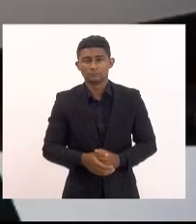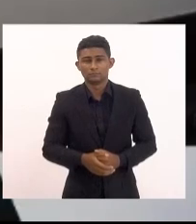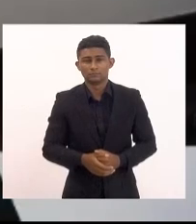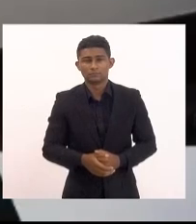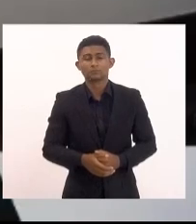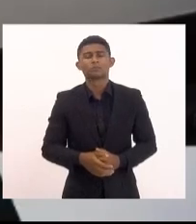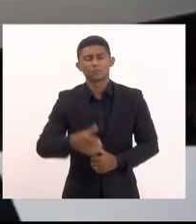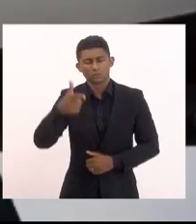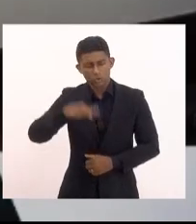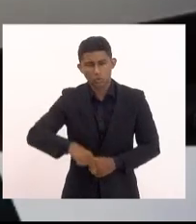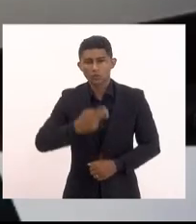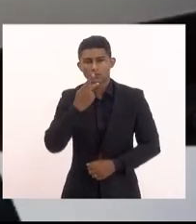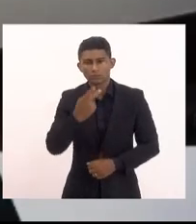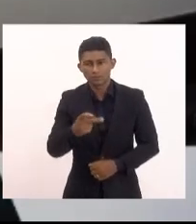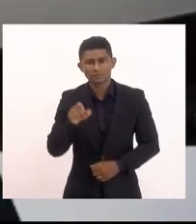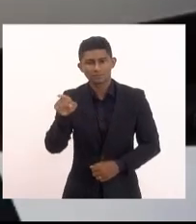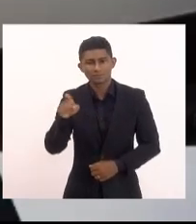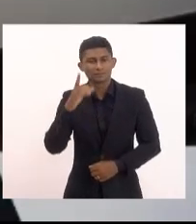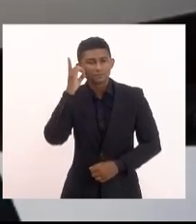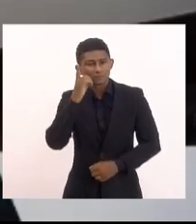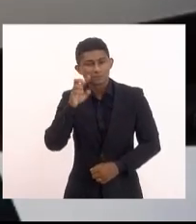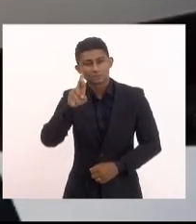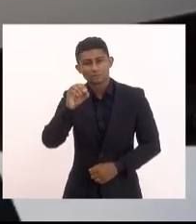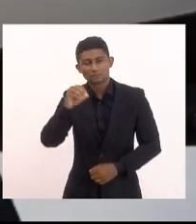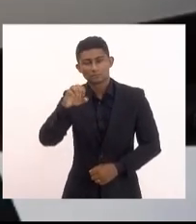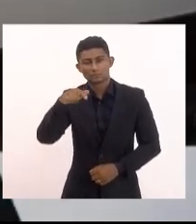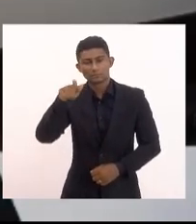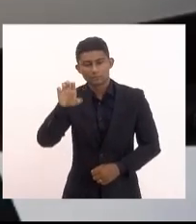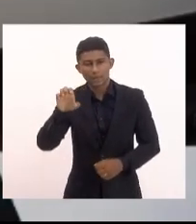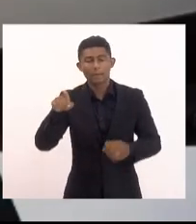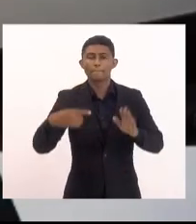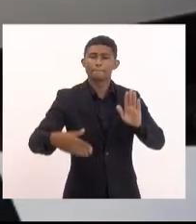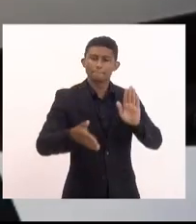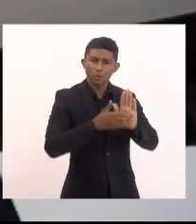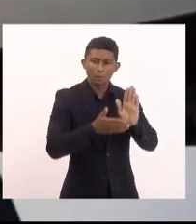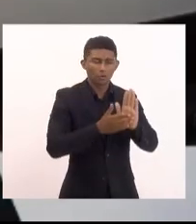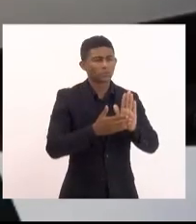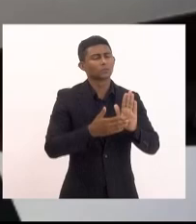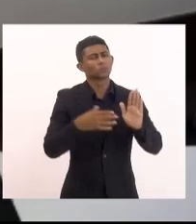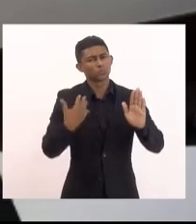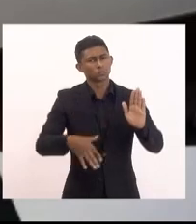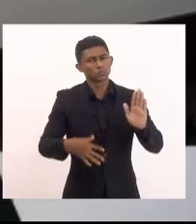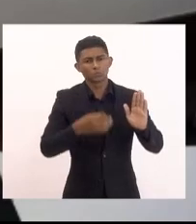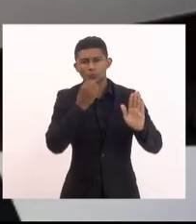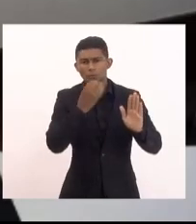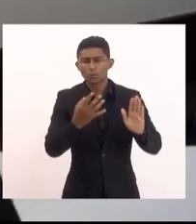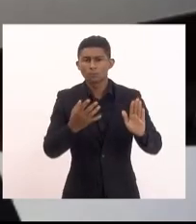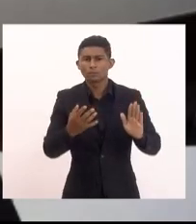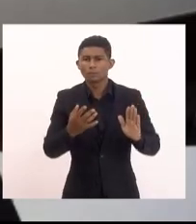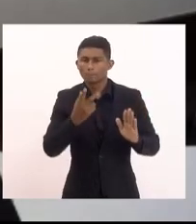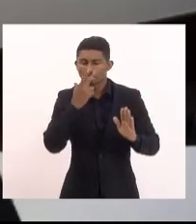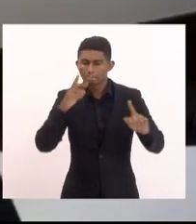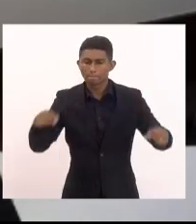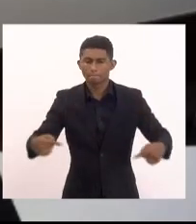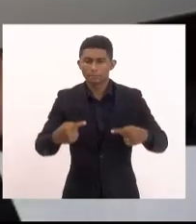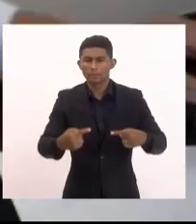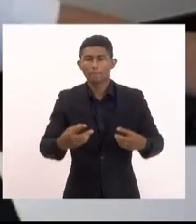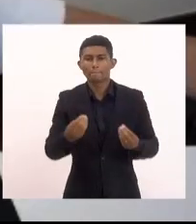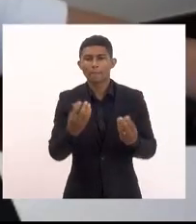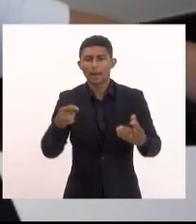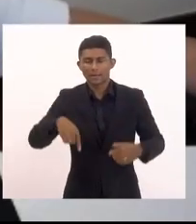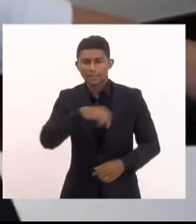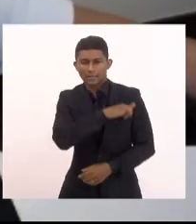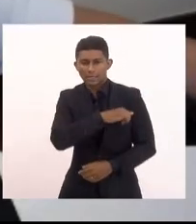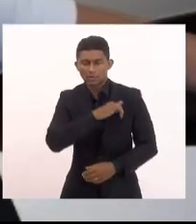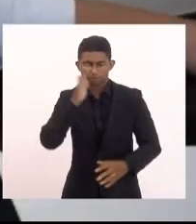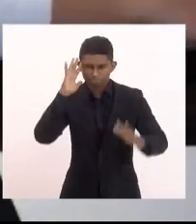a proposta do deputado Rosenberg Reis uma interessante provocação para que o Rio de Janeiro reflita sobre